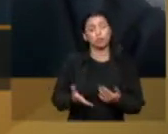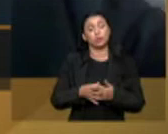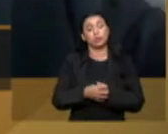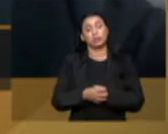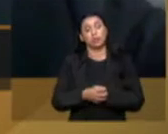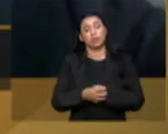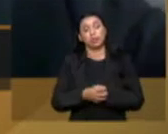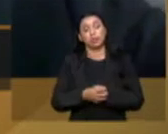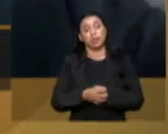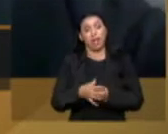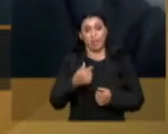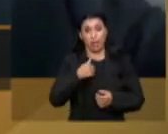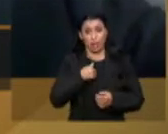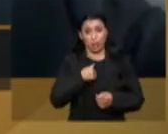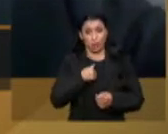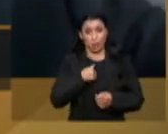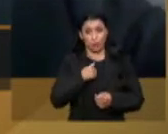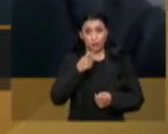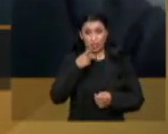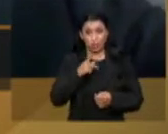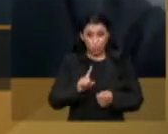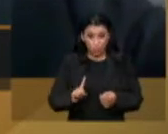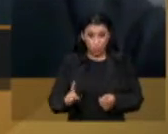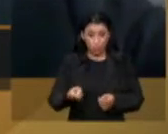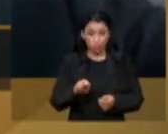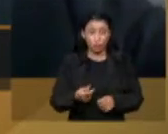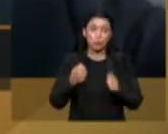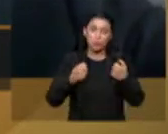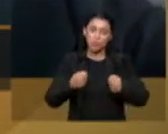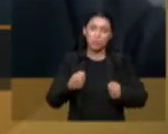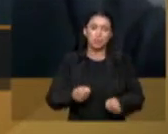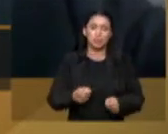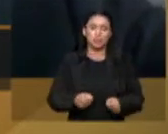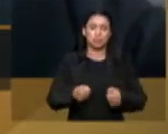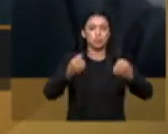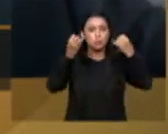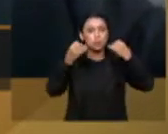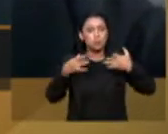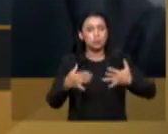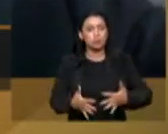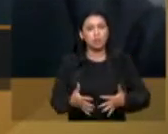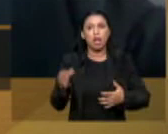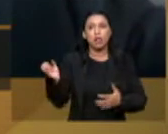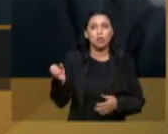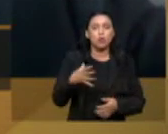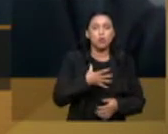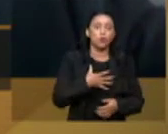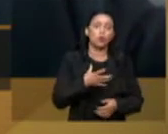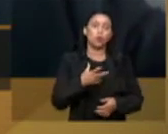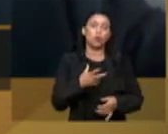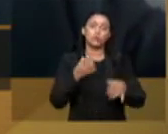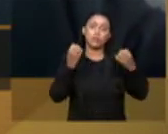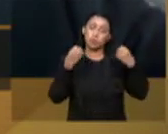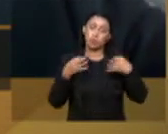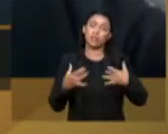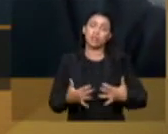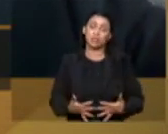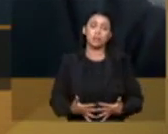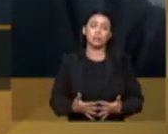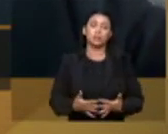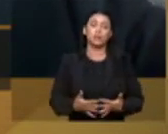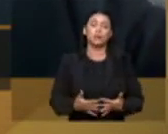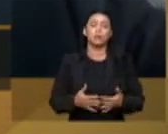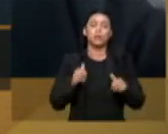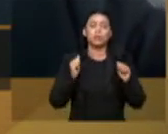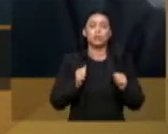falar por último me dá o dever de tentar trazer à Corte algum argumento novo e valioso que possa